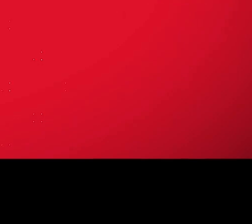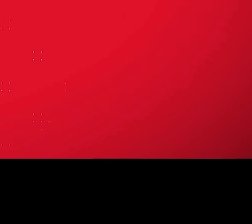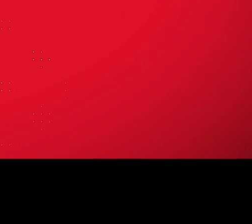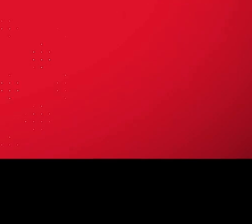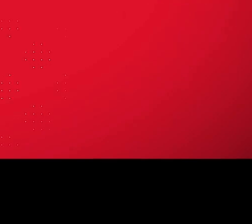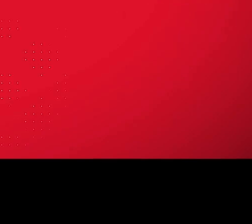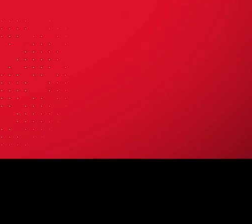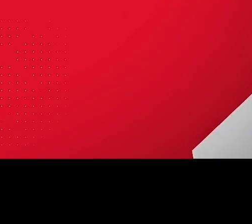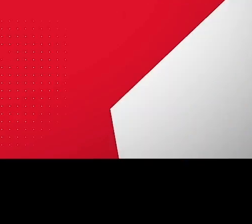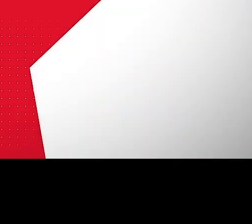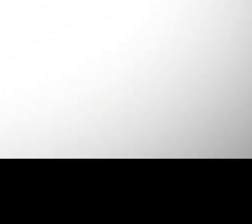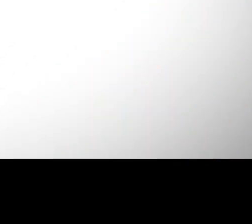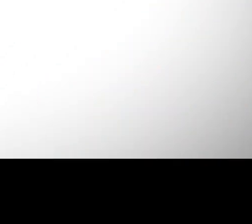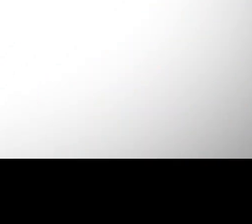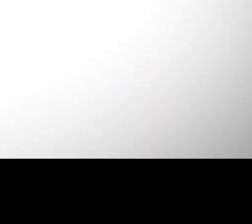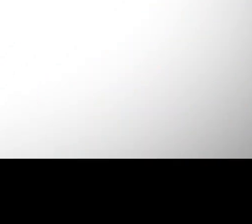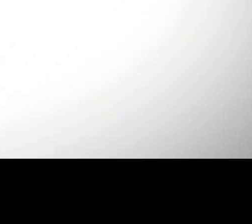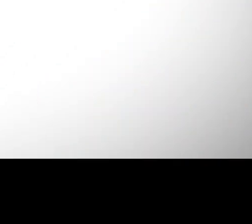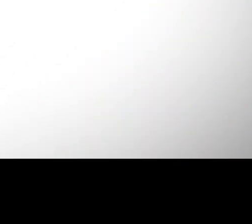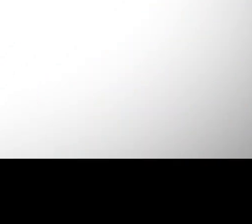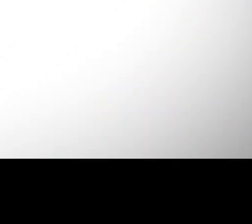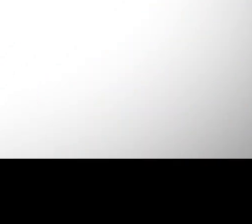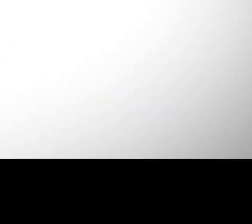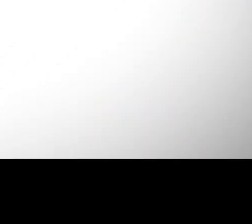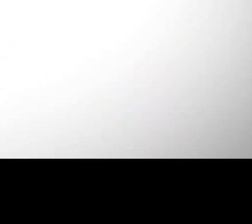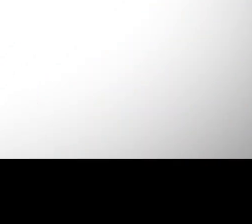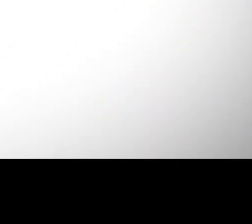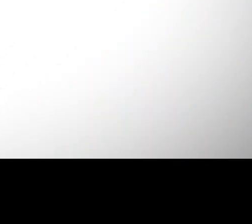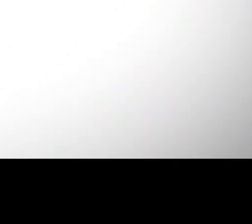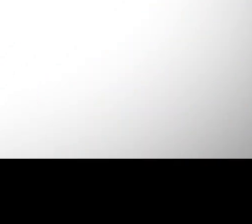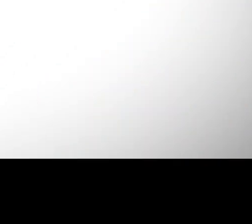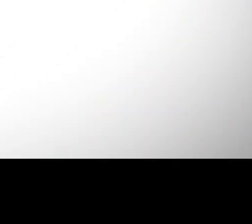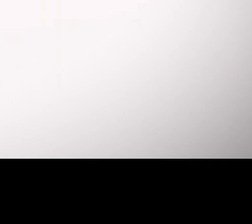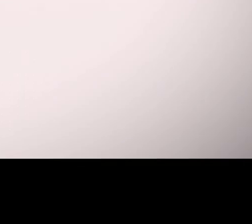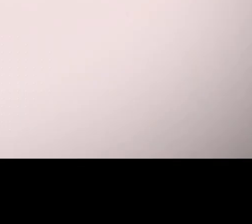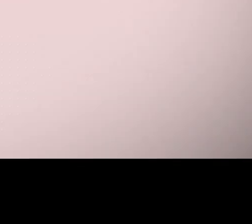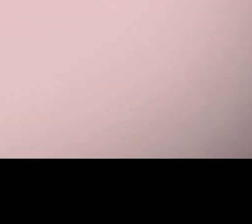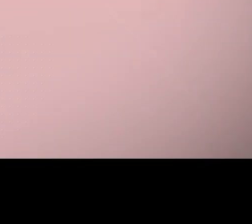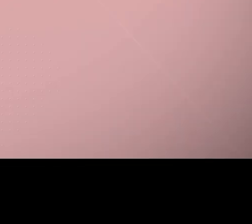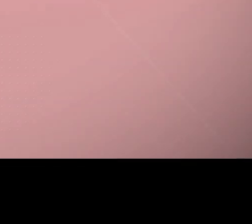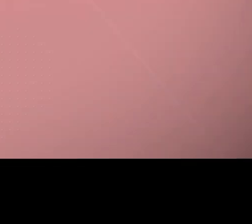TV PT. Aqui brilha uma estrela.